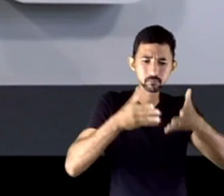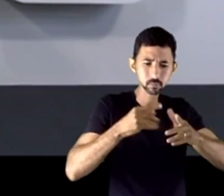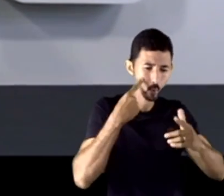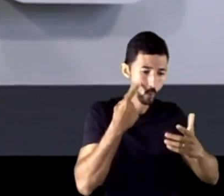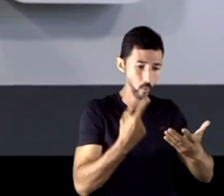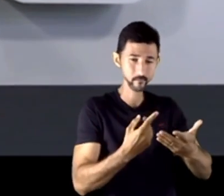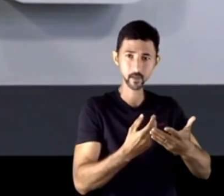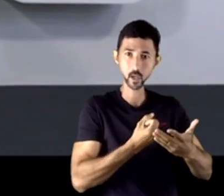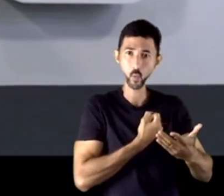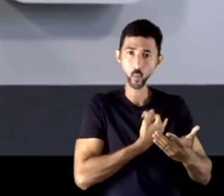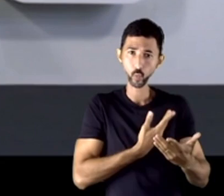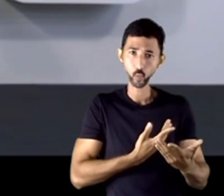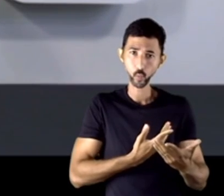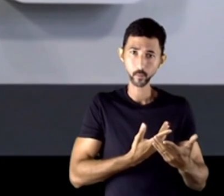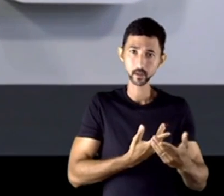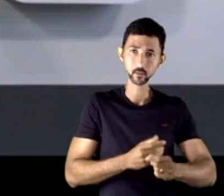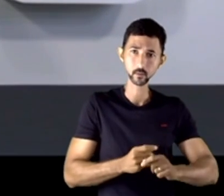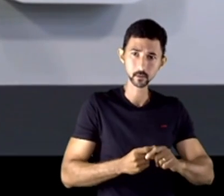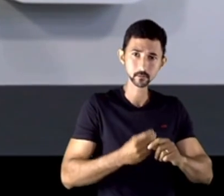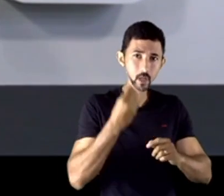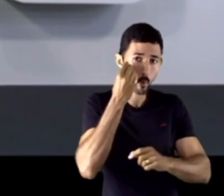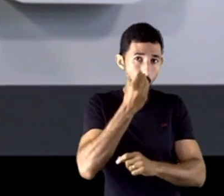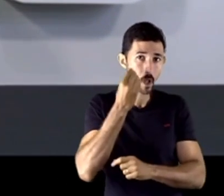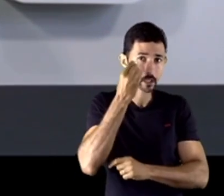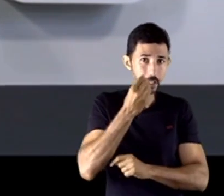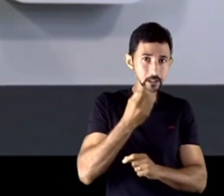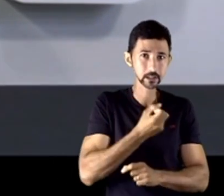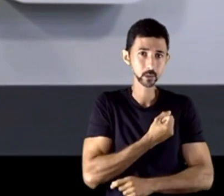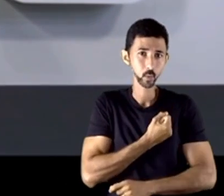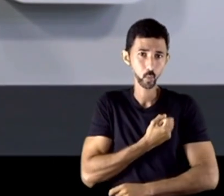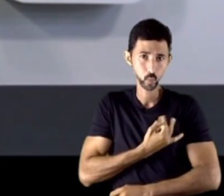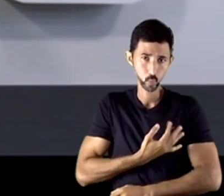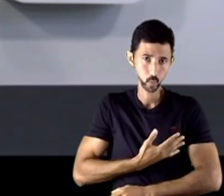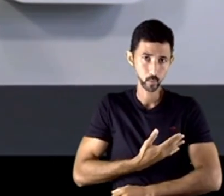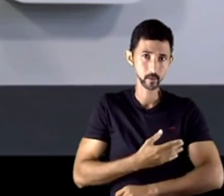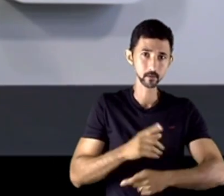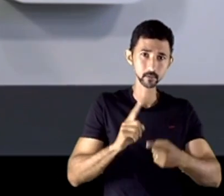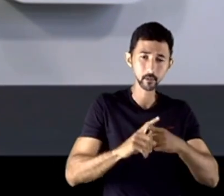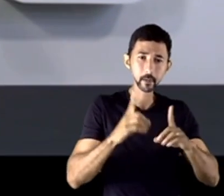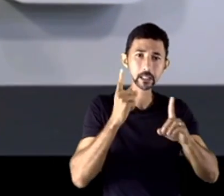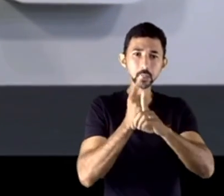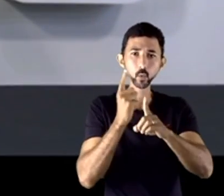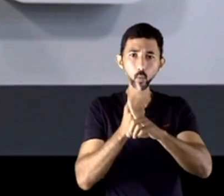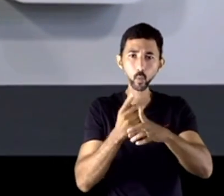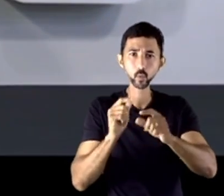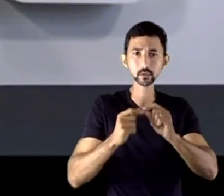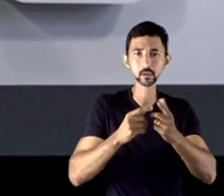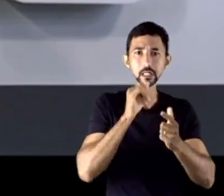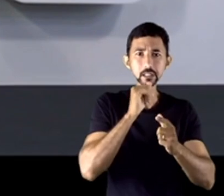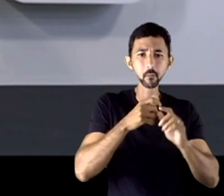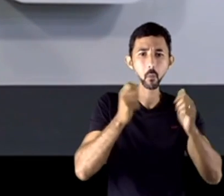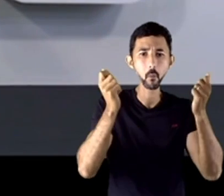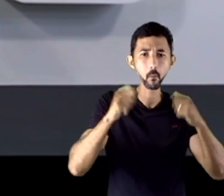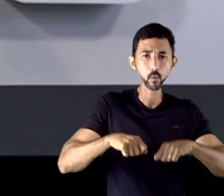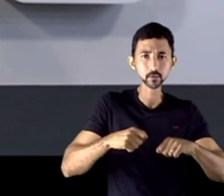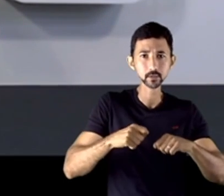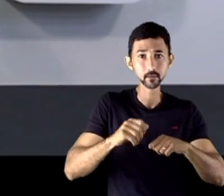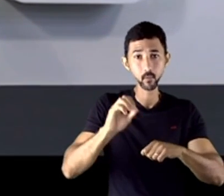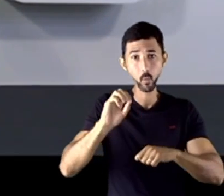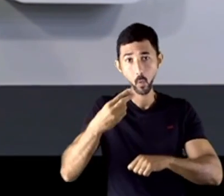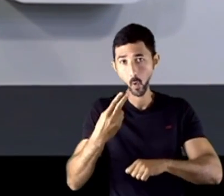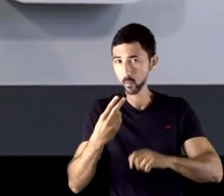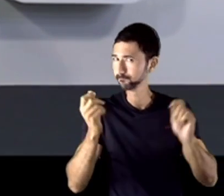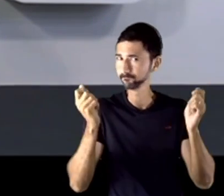deparar com o número, eu analise os algarismos e identifique se é possível ou